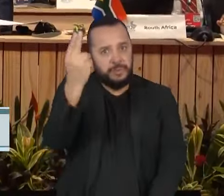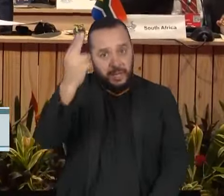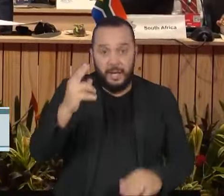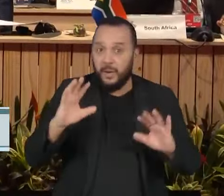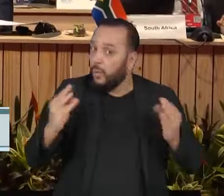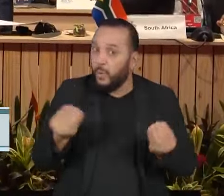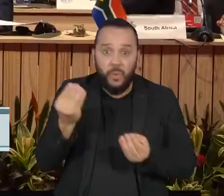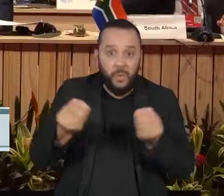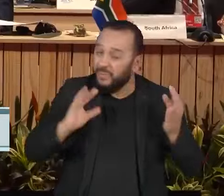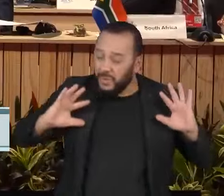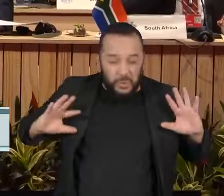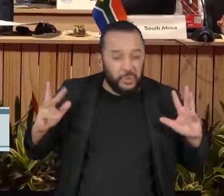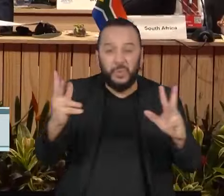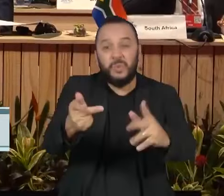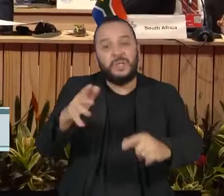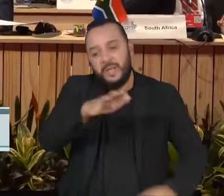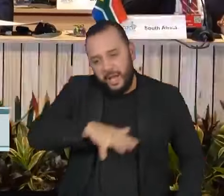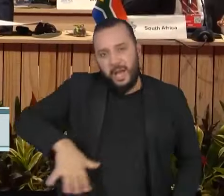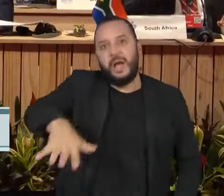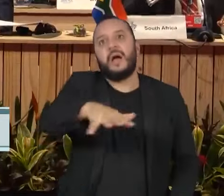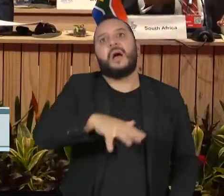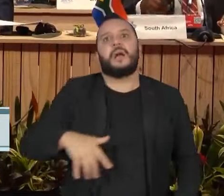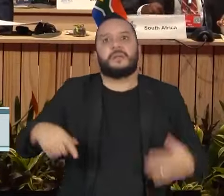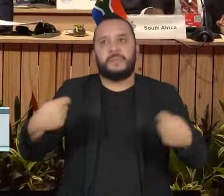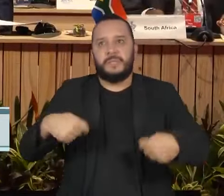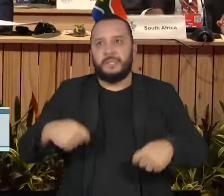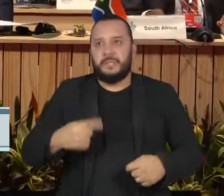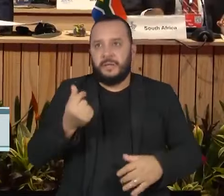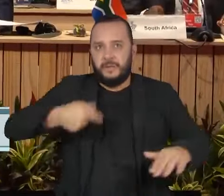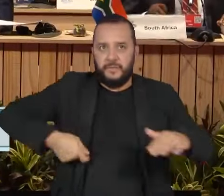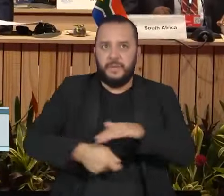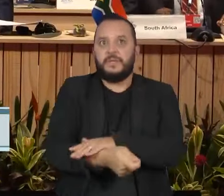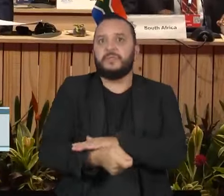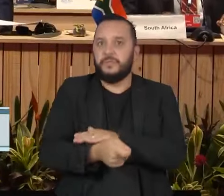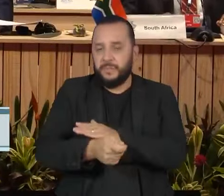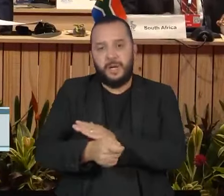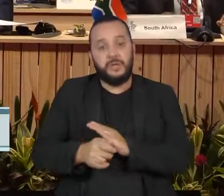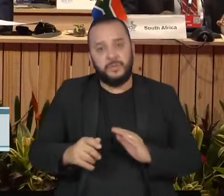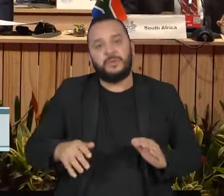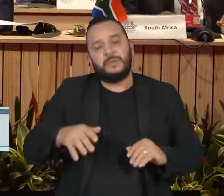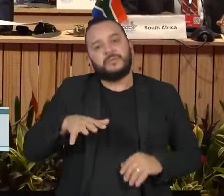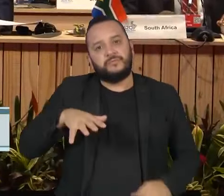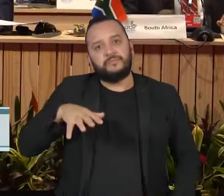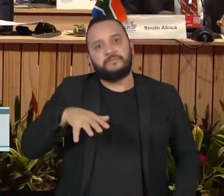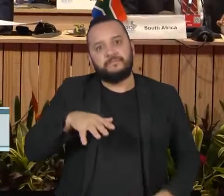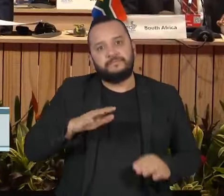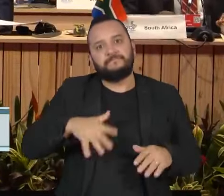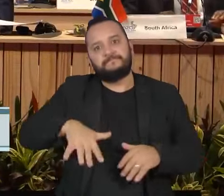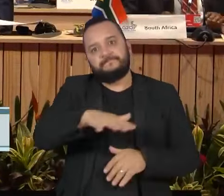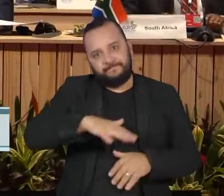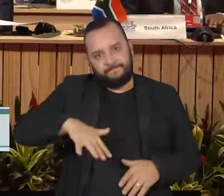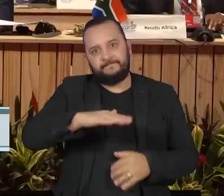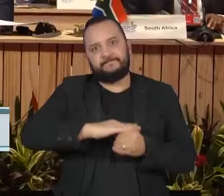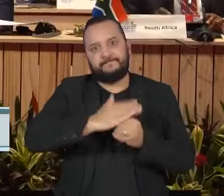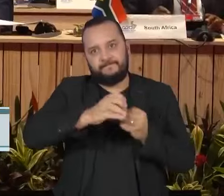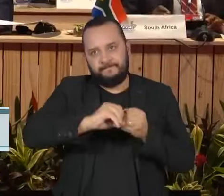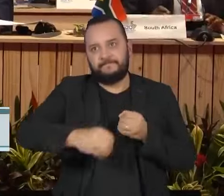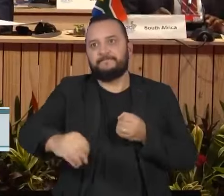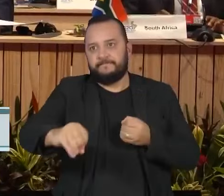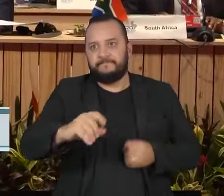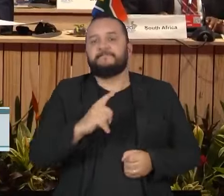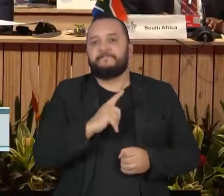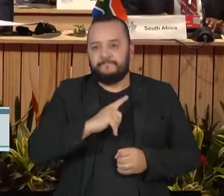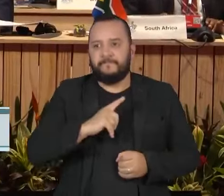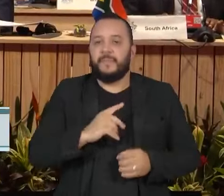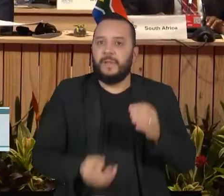todas essas áreas mencionadas, temos realizado investimentos expressivos no setor. Com uma carteira ativa de empreendimentos,